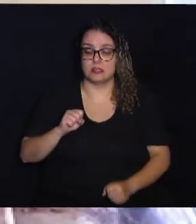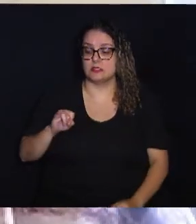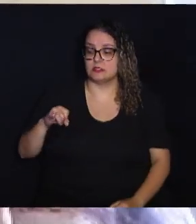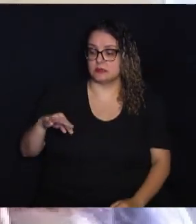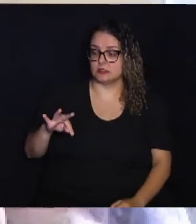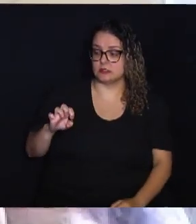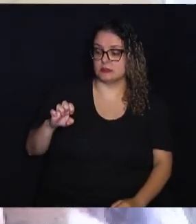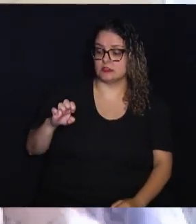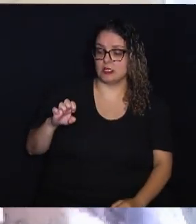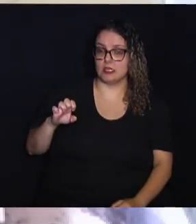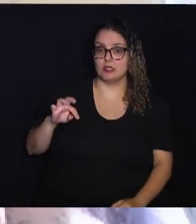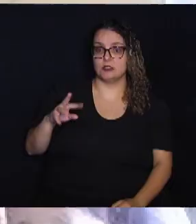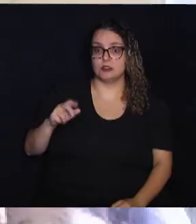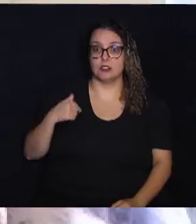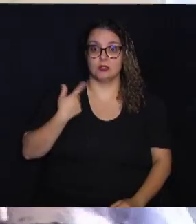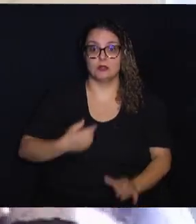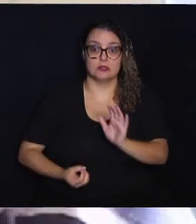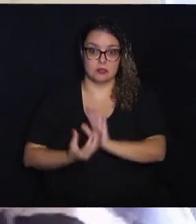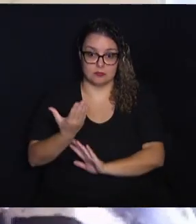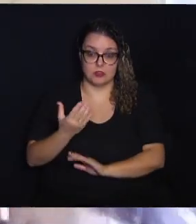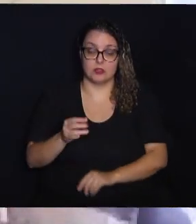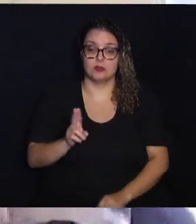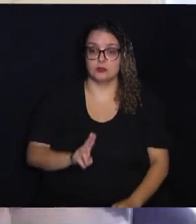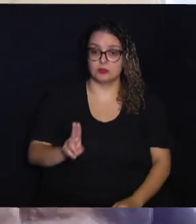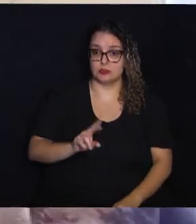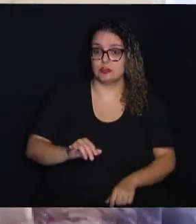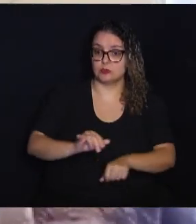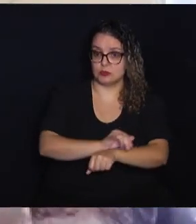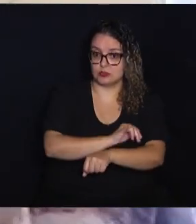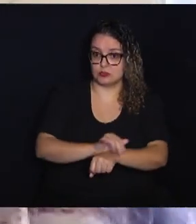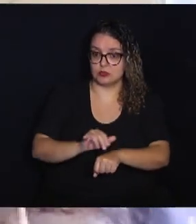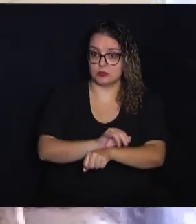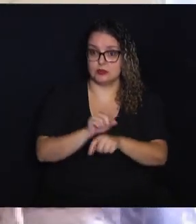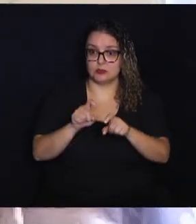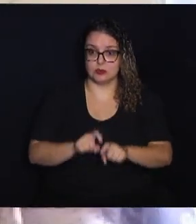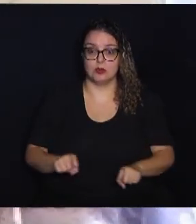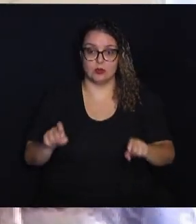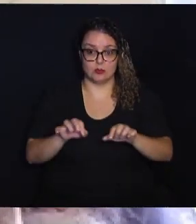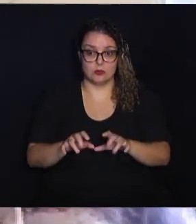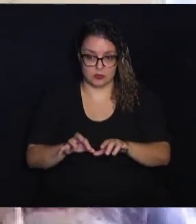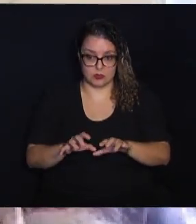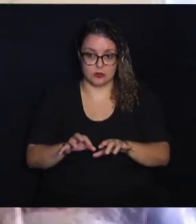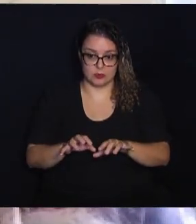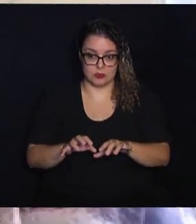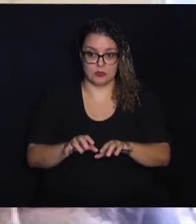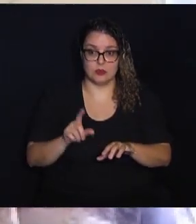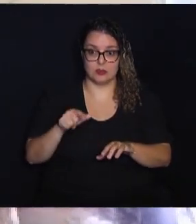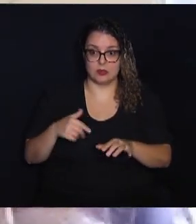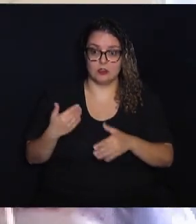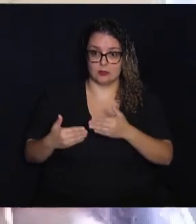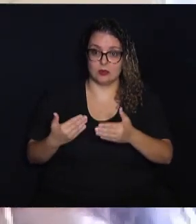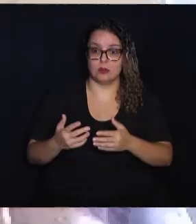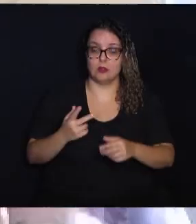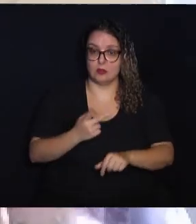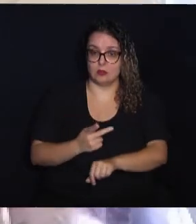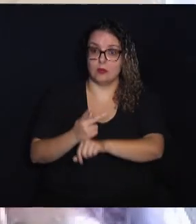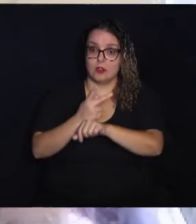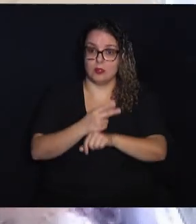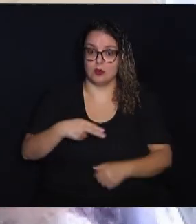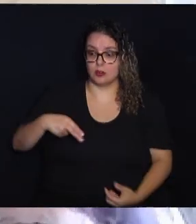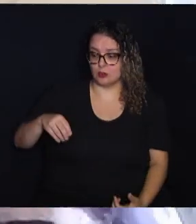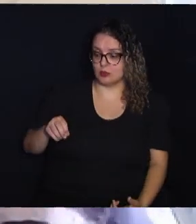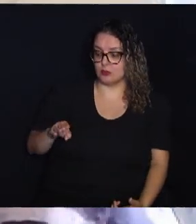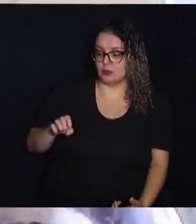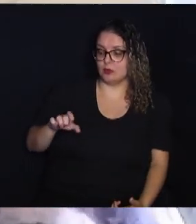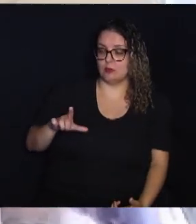sintética. Nós que criamos essa proteína usando ferramentas computacionais que foram até premiadas com o